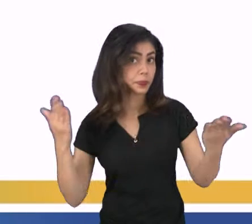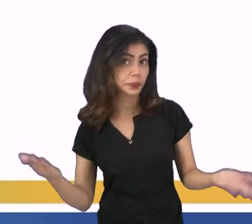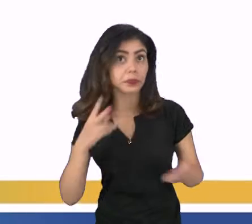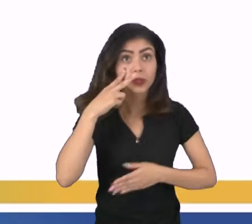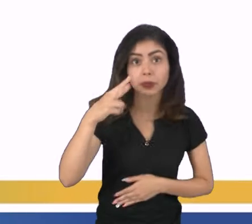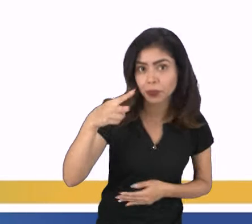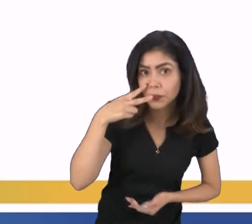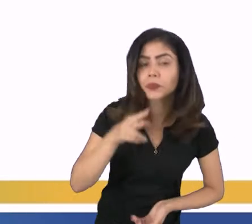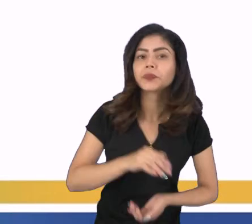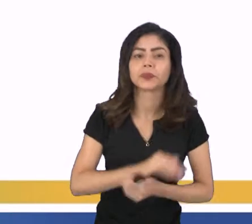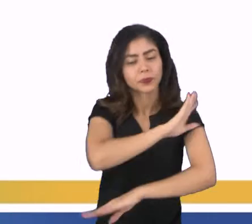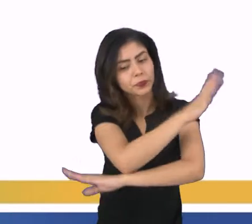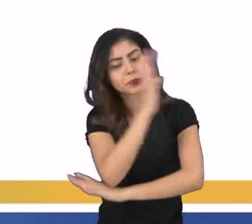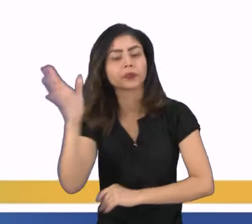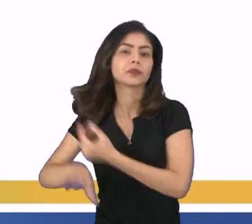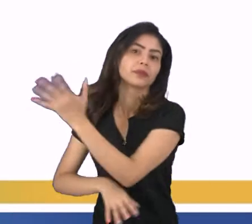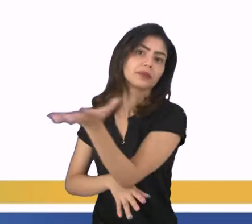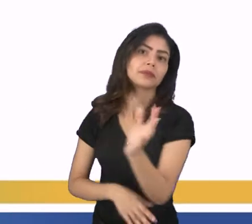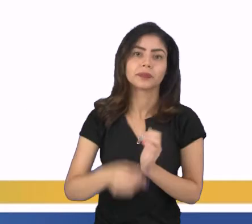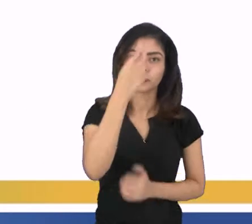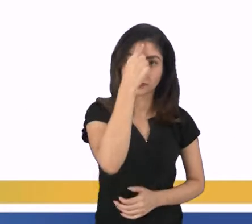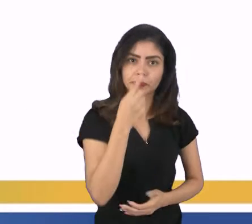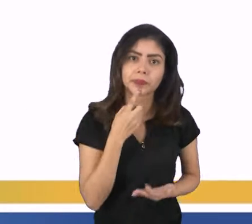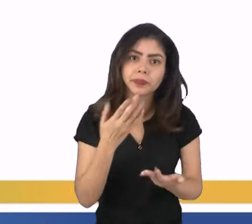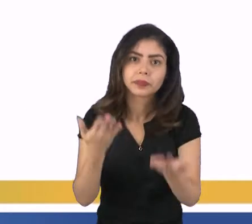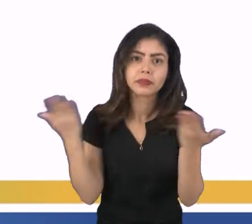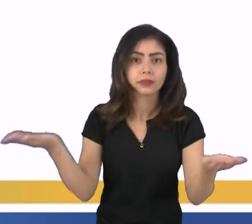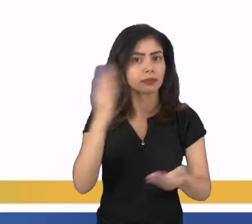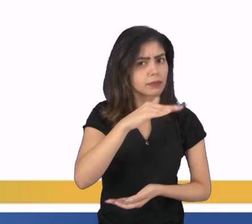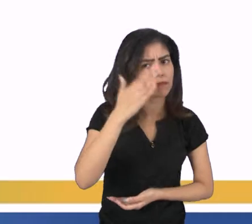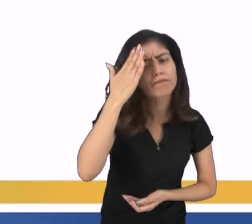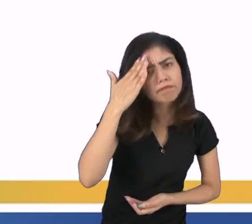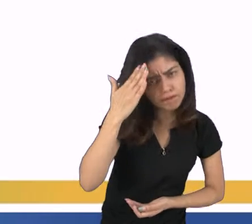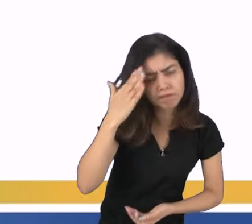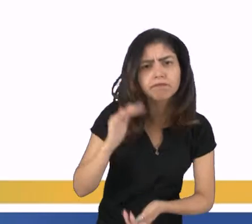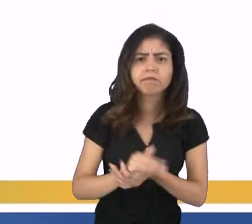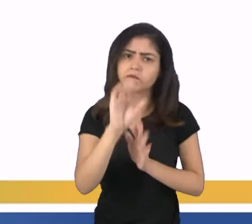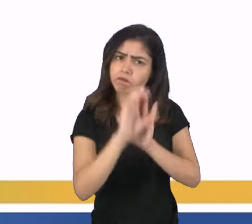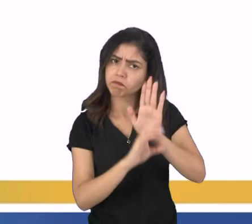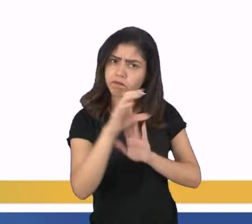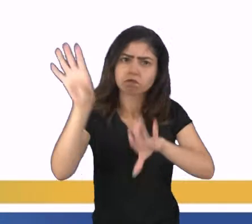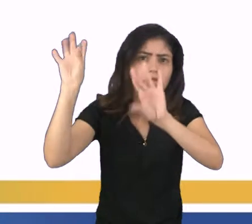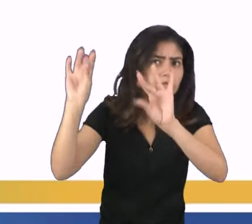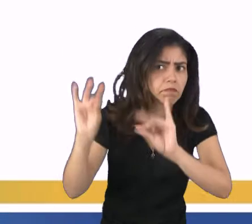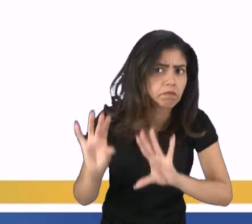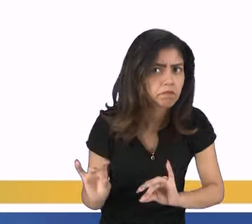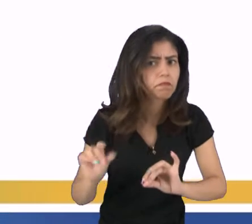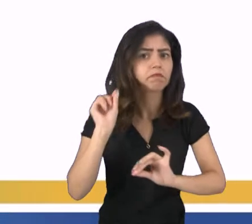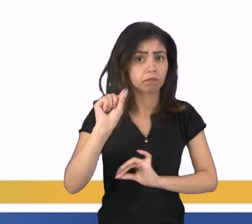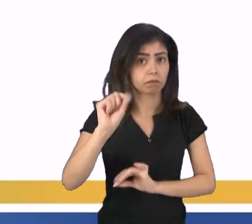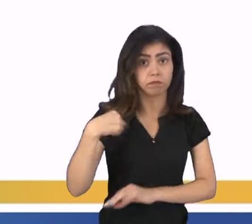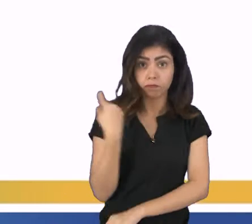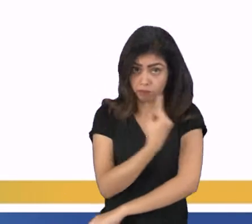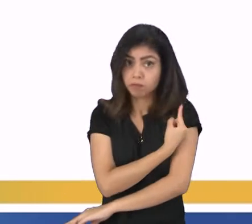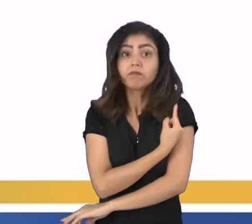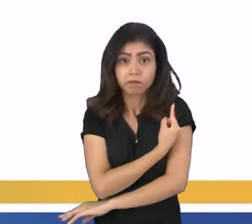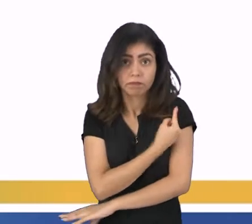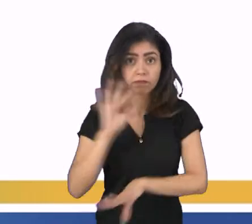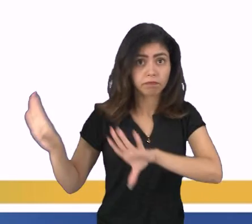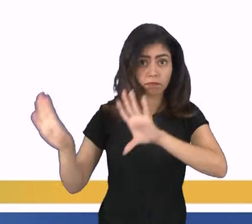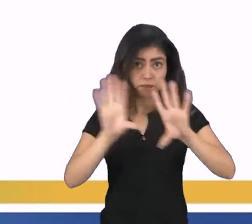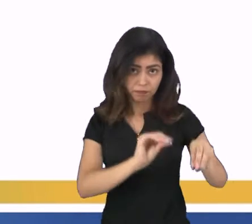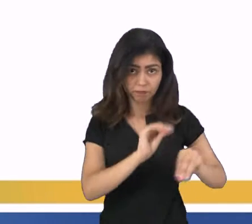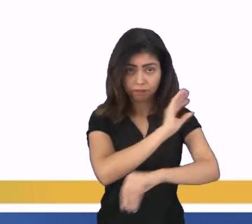Vistas as paisagens que mostramos na tela, vamos então entender o conceito do que a gente quer levar para